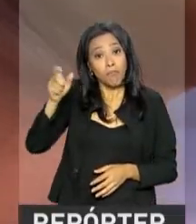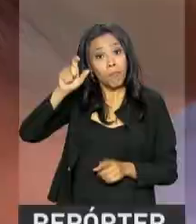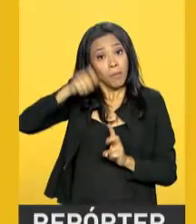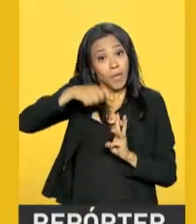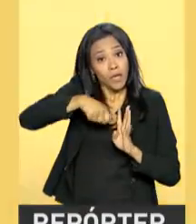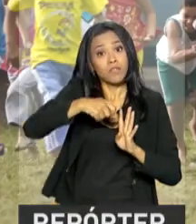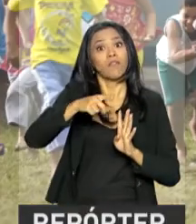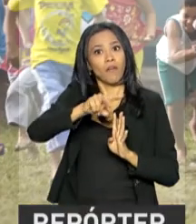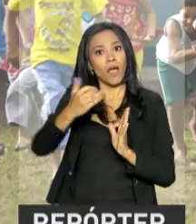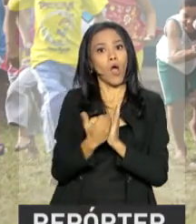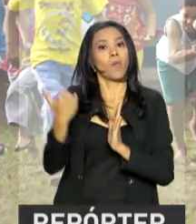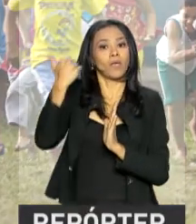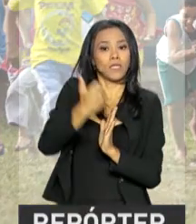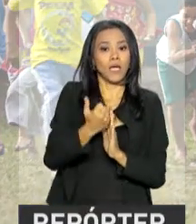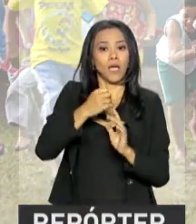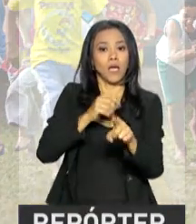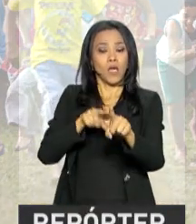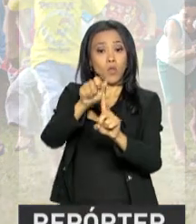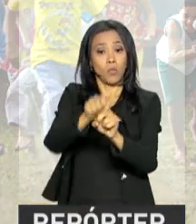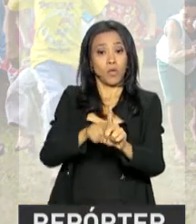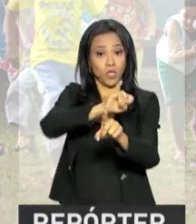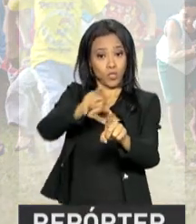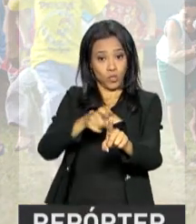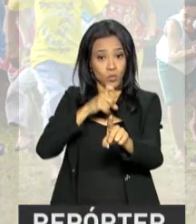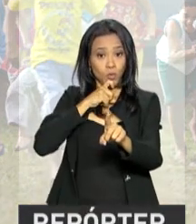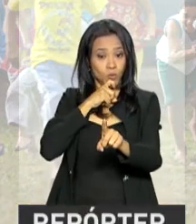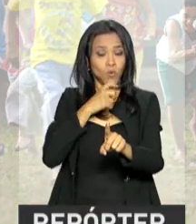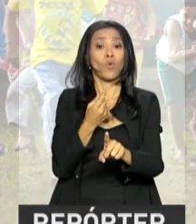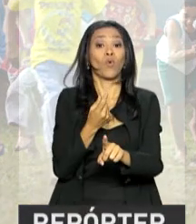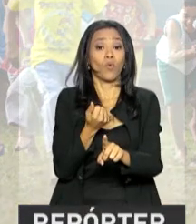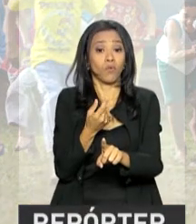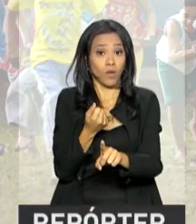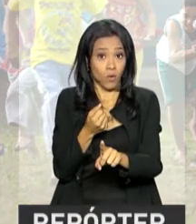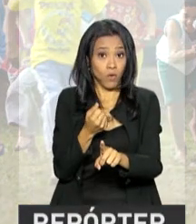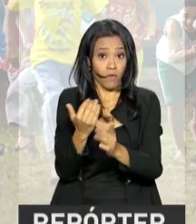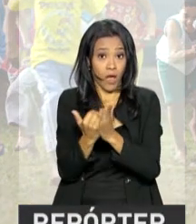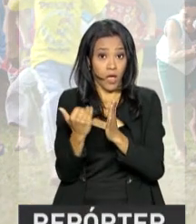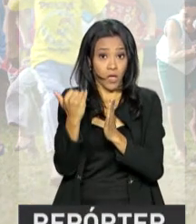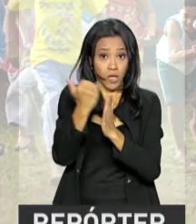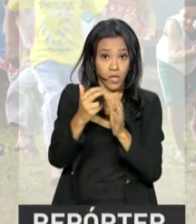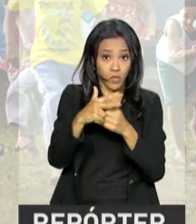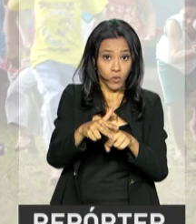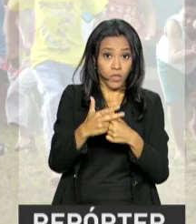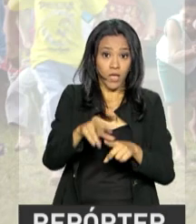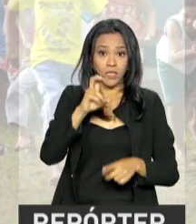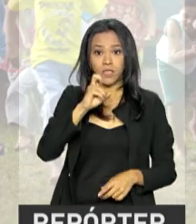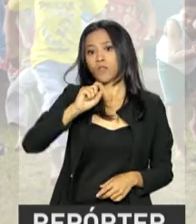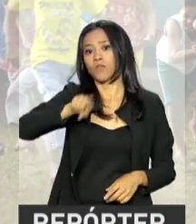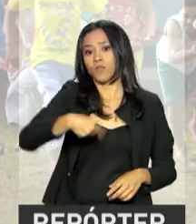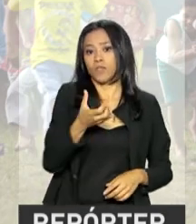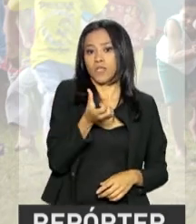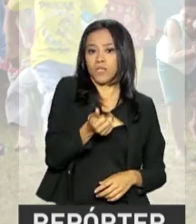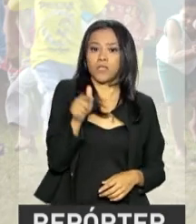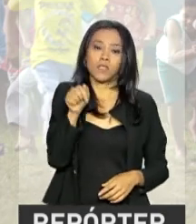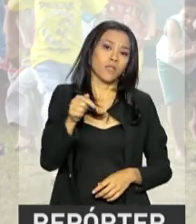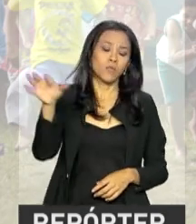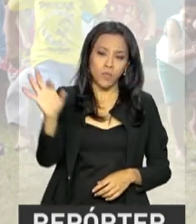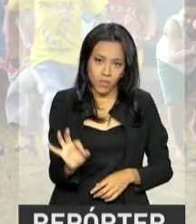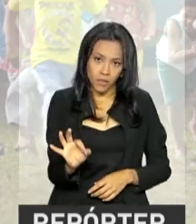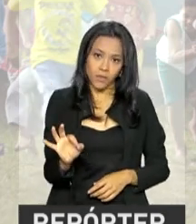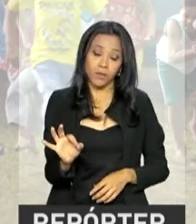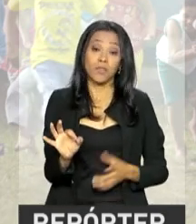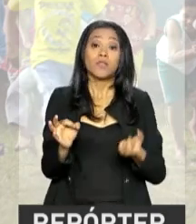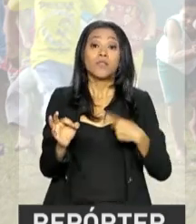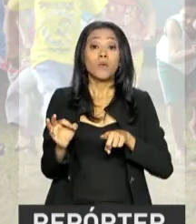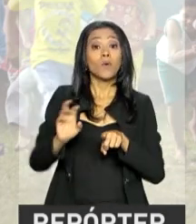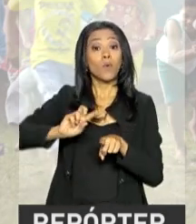aumentar a partir de julho o valor médio do bolsa família será reajustado em 5,67 por cento